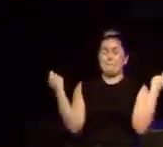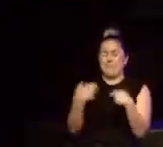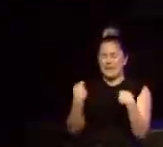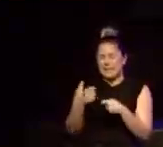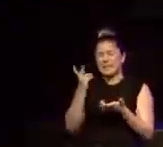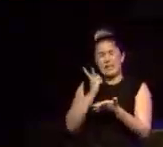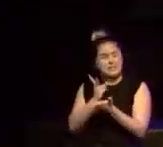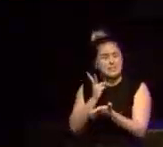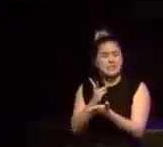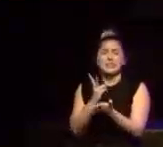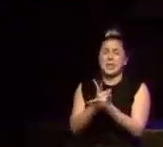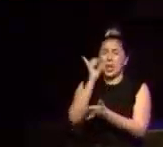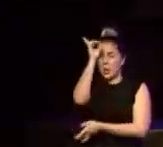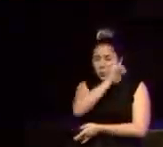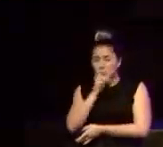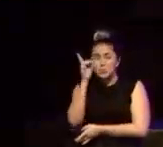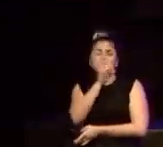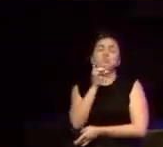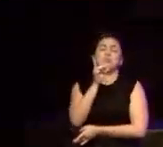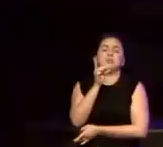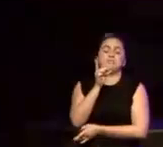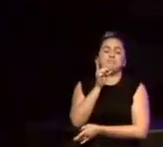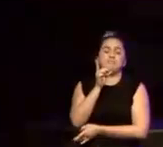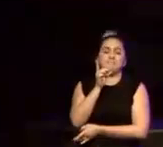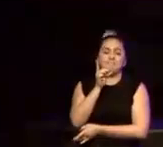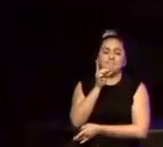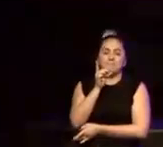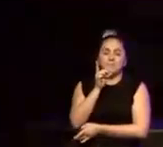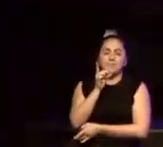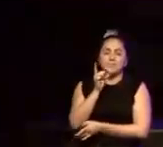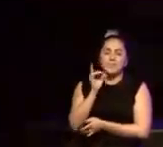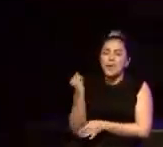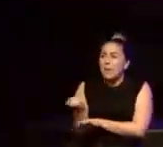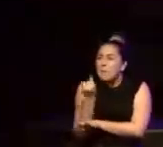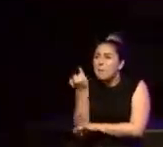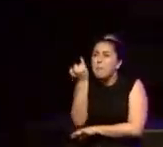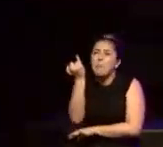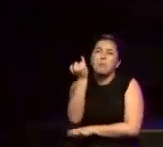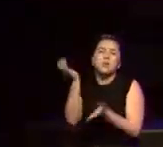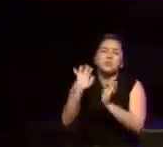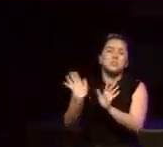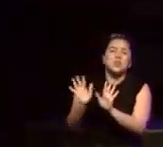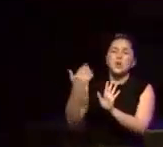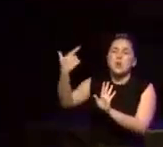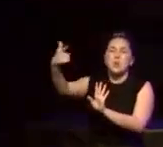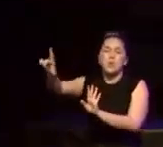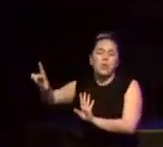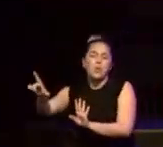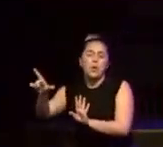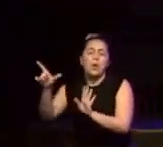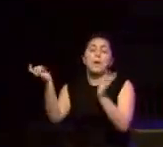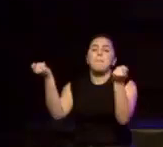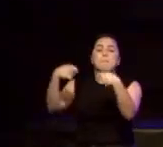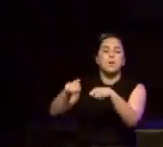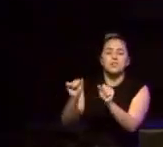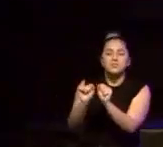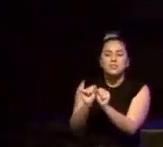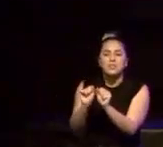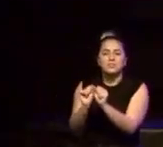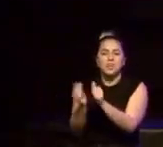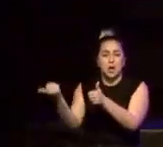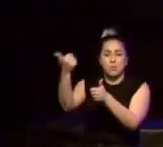congregar-se, não é mais essencial, não é tão importante assim. Qualquer outra coisa que puder ocupar esse espaço, eu vou ocupar.